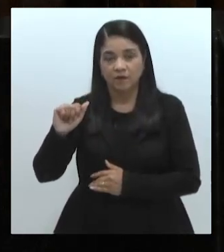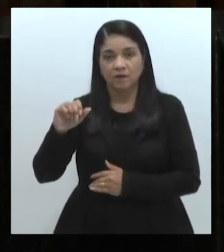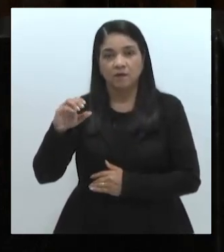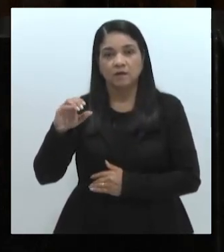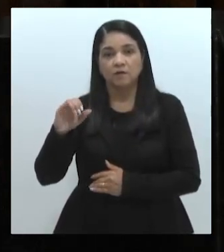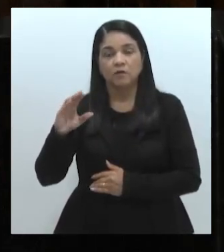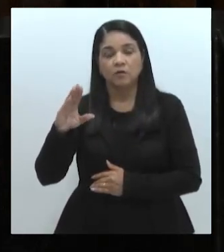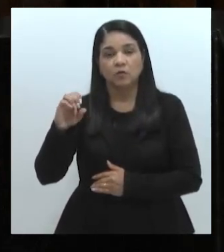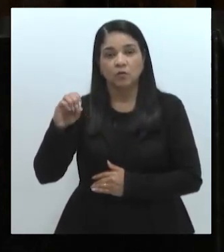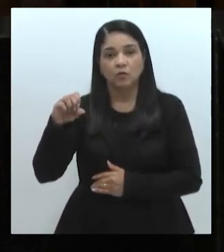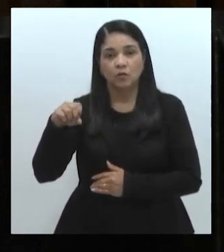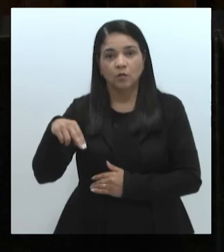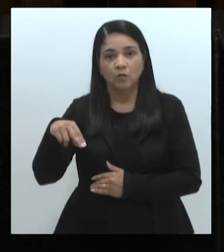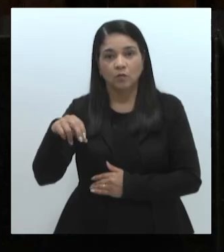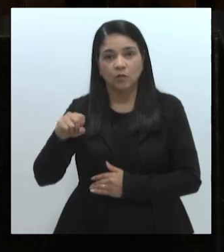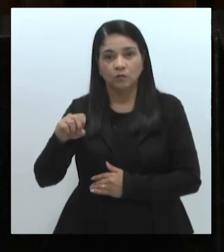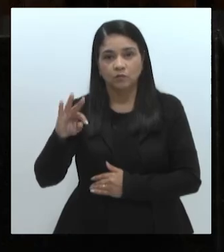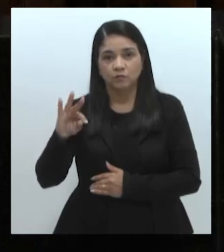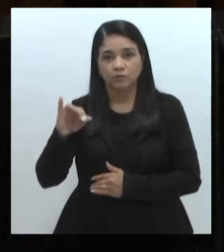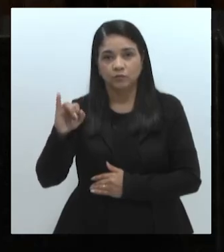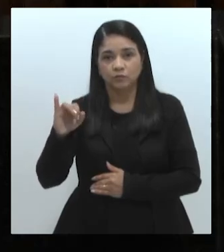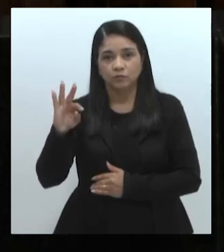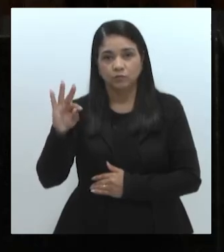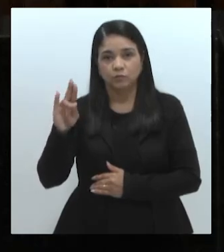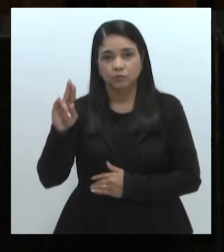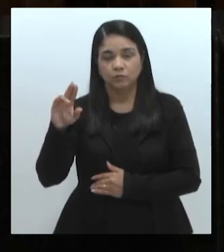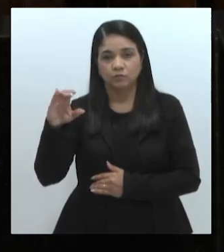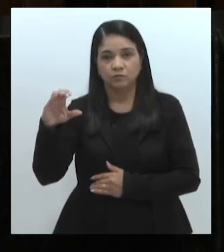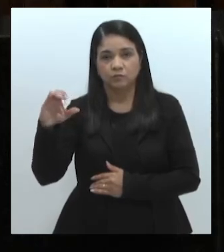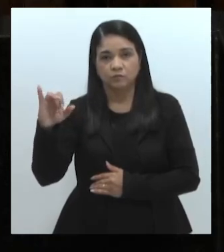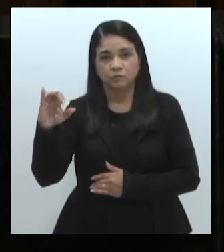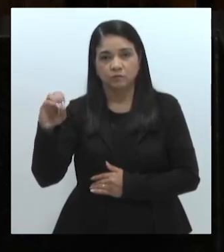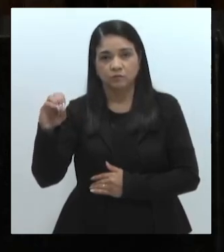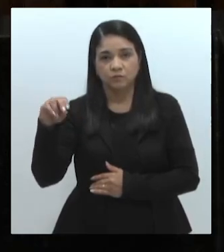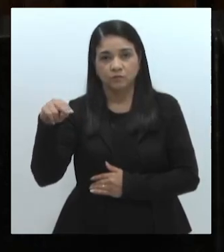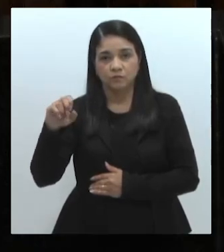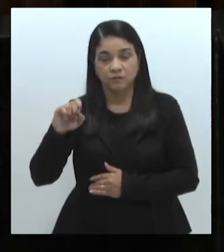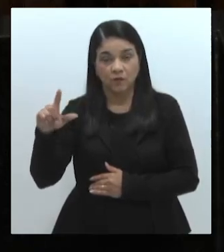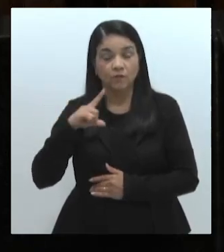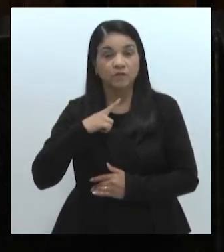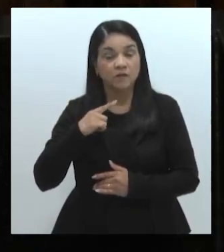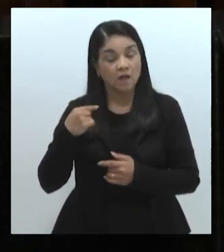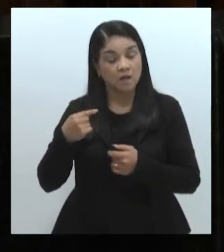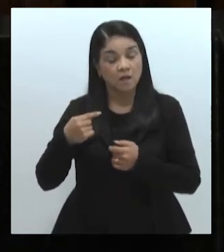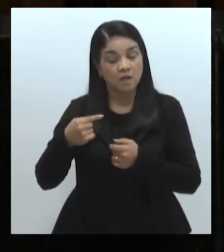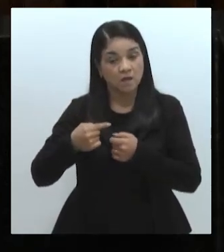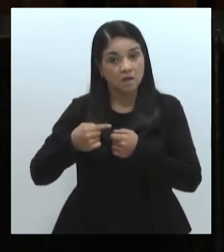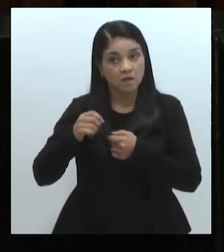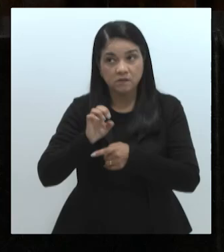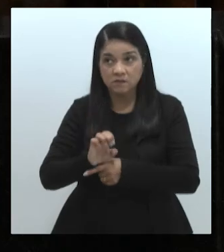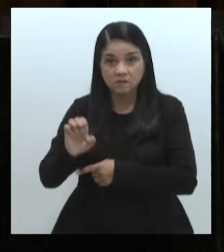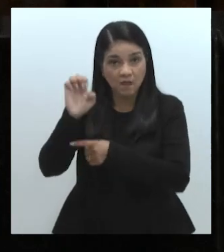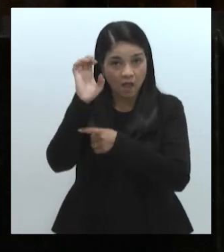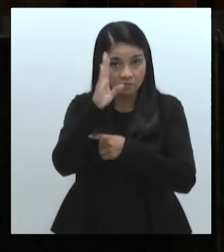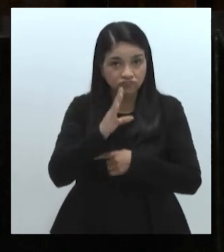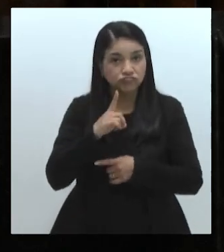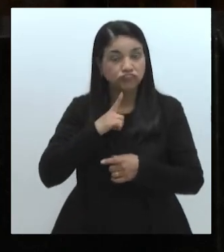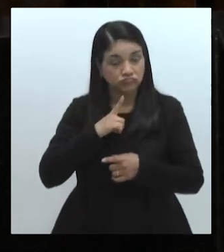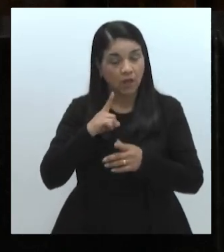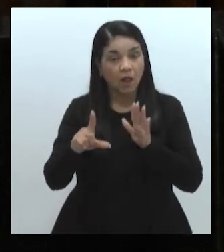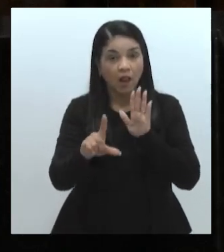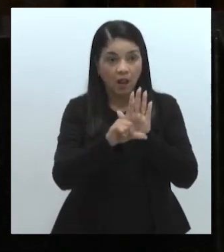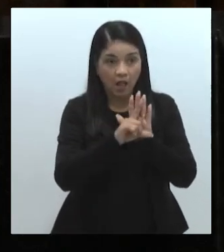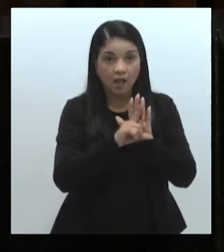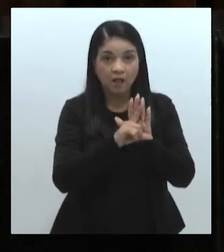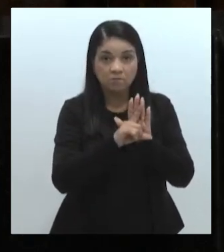múltiplas regiões do nosso Estado, existem leis próprias, ou ditadas pelas